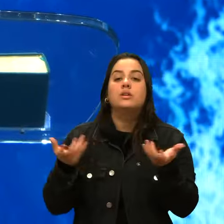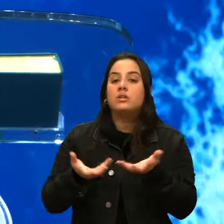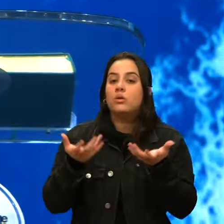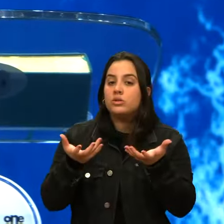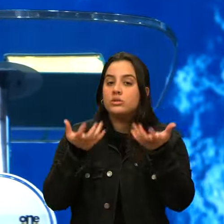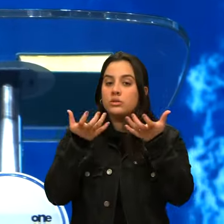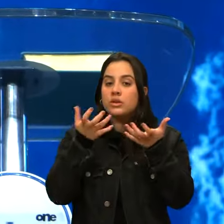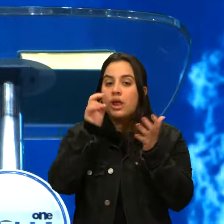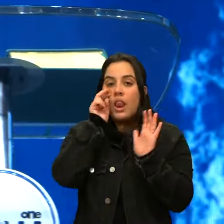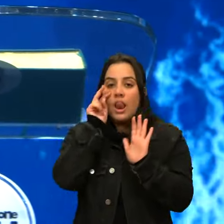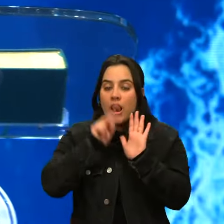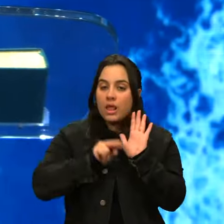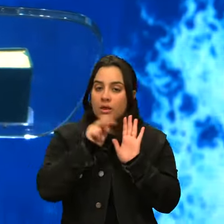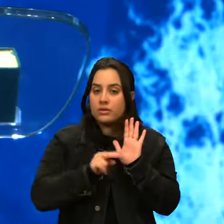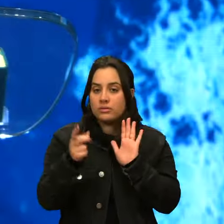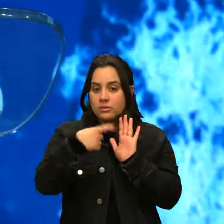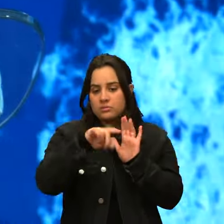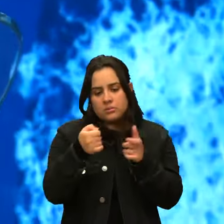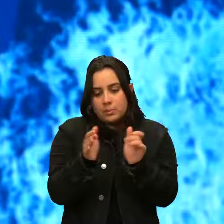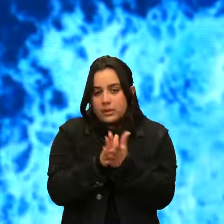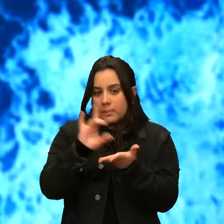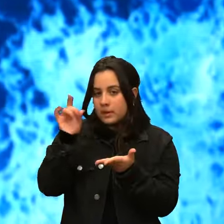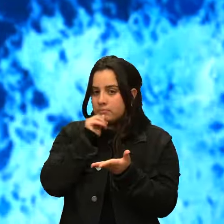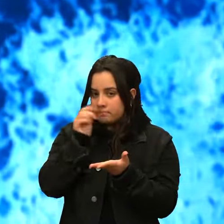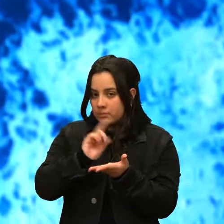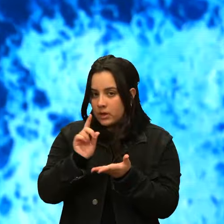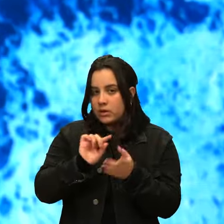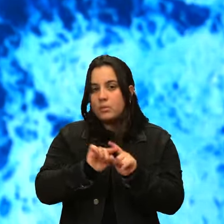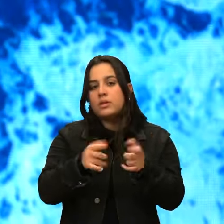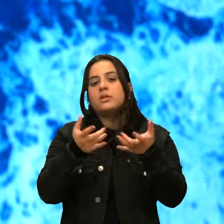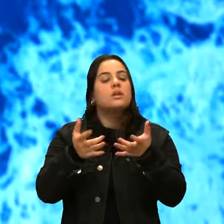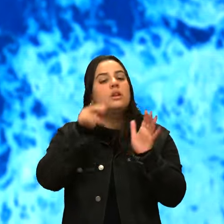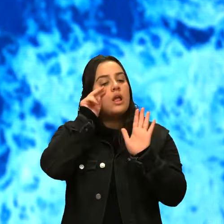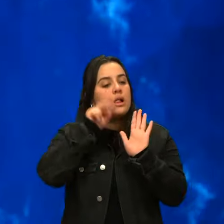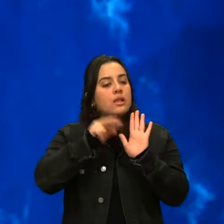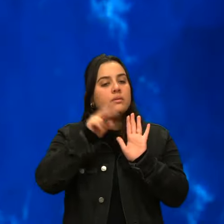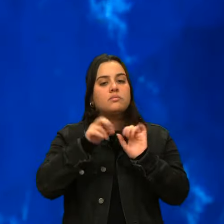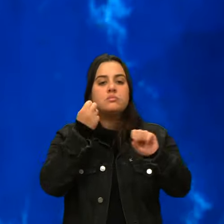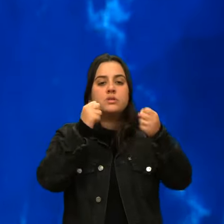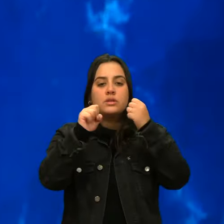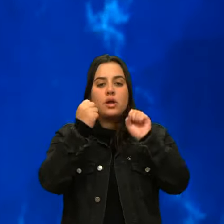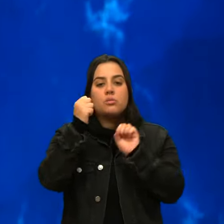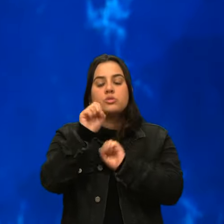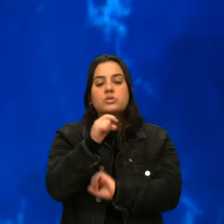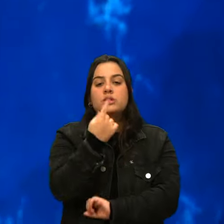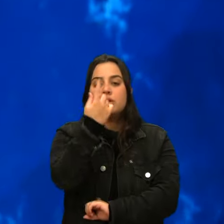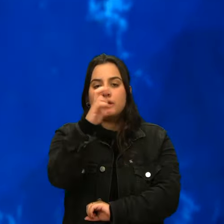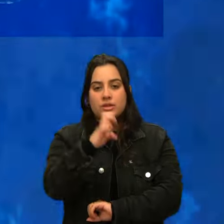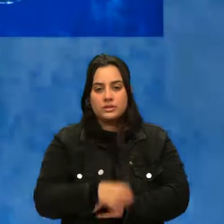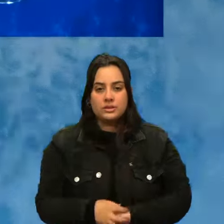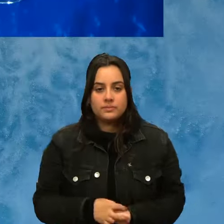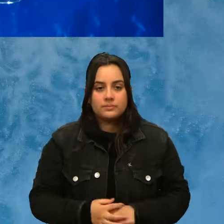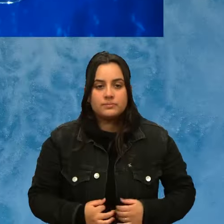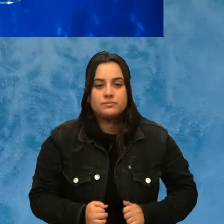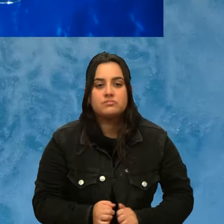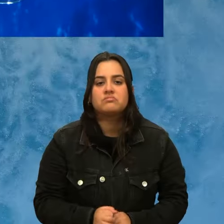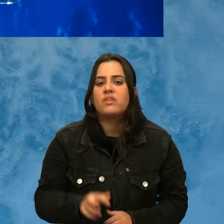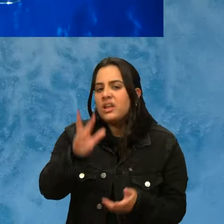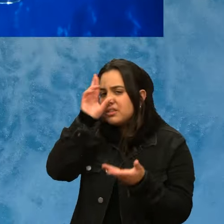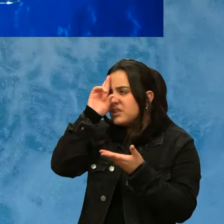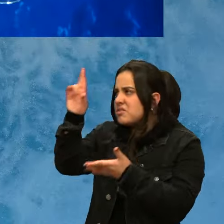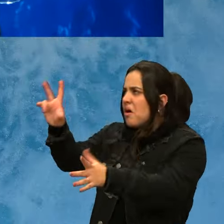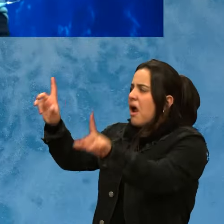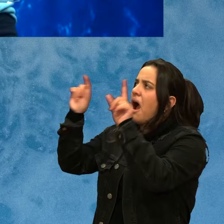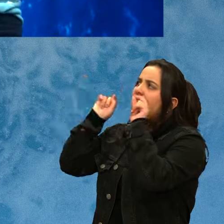não precisa abrir ainda, mas eu queria ler com você Salmos 15, que diz assim: Senhor, quem habitará